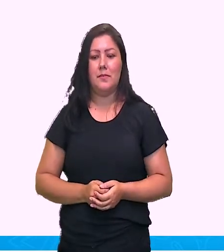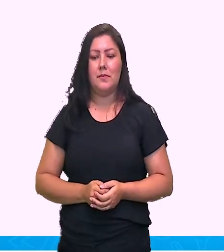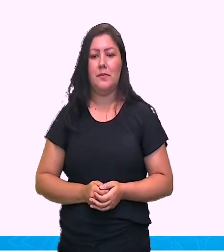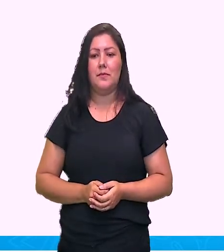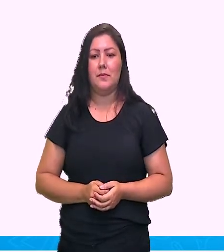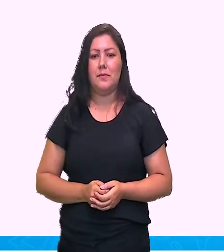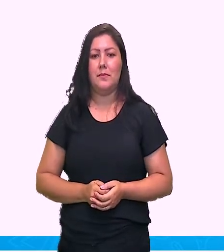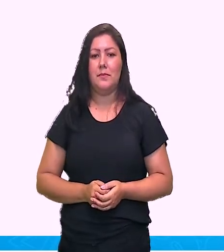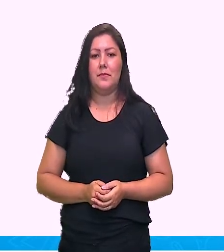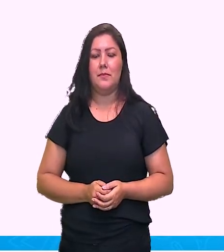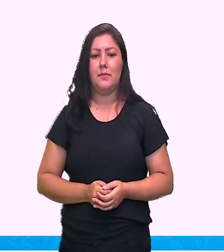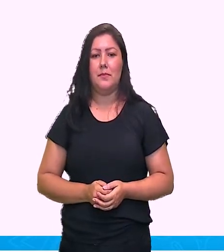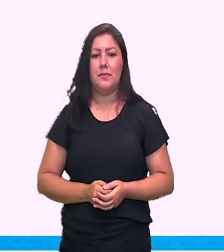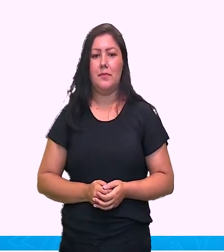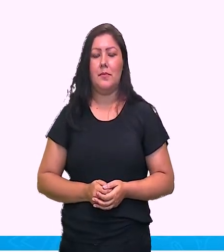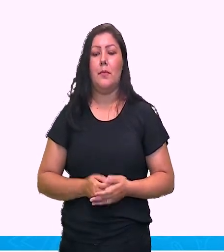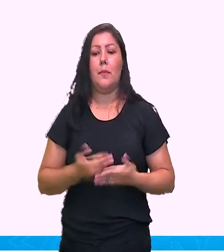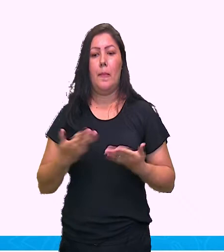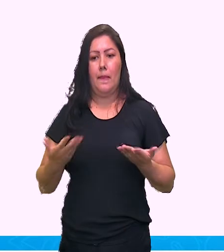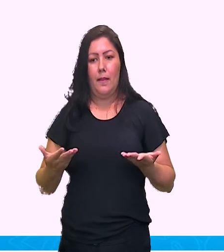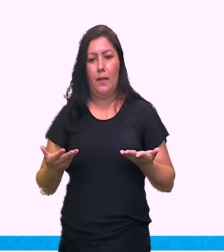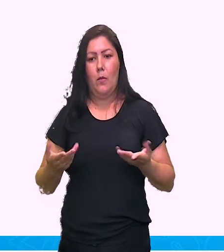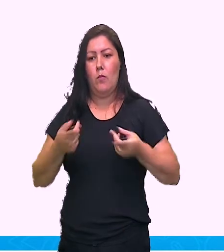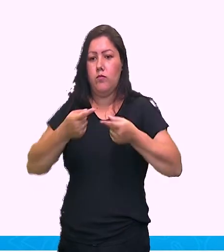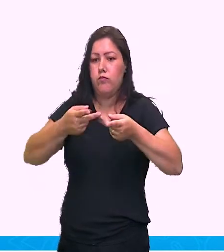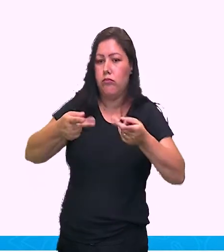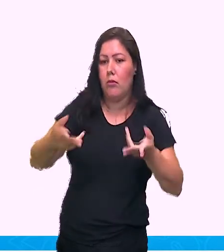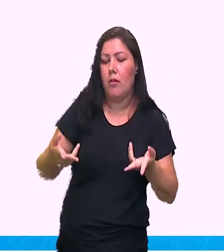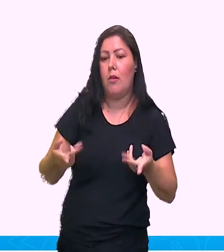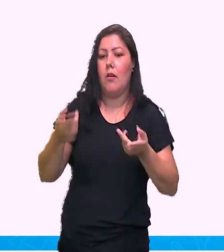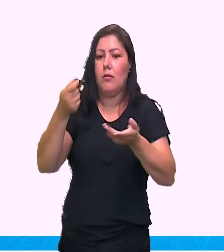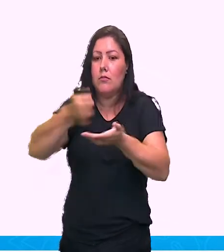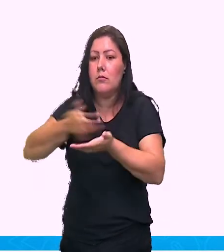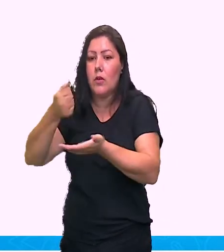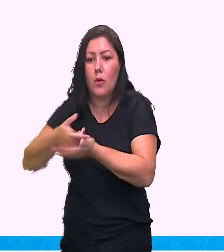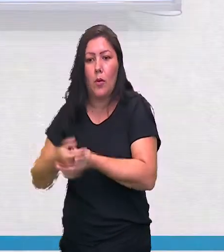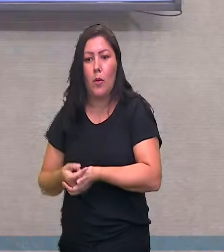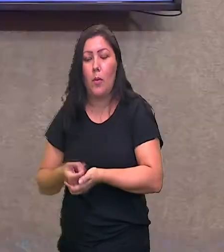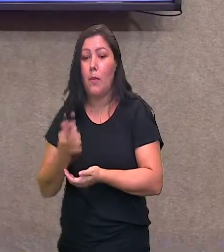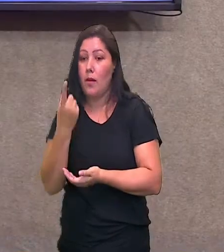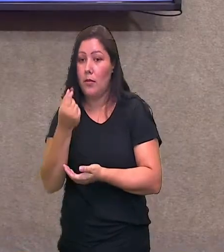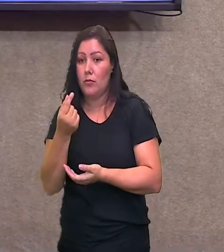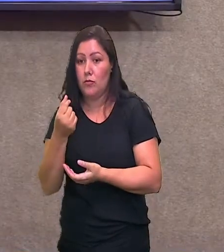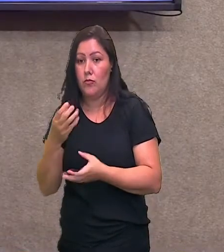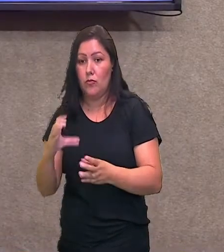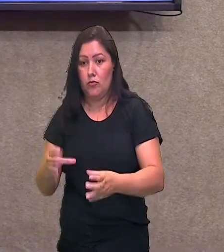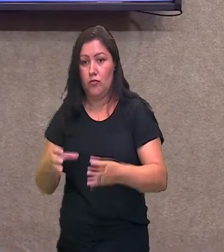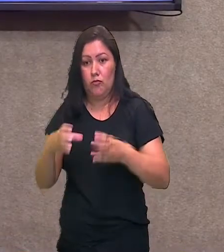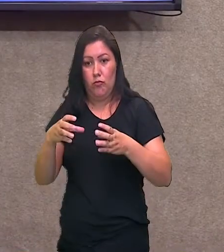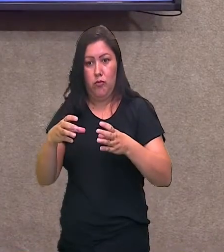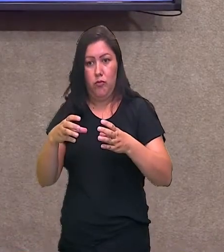Certo? E através do comércio, o lucro obtido no comércio